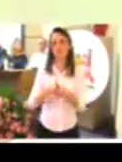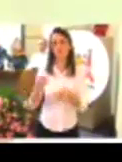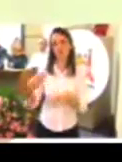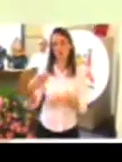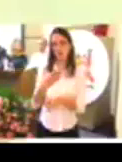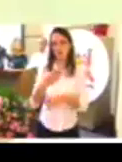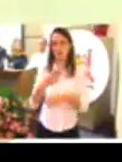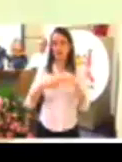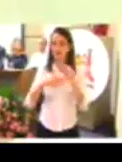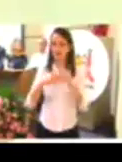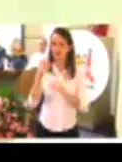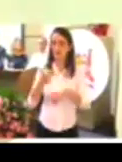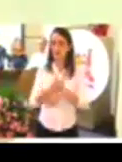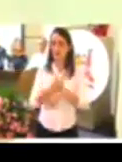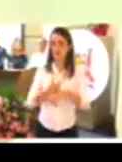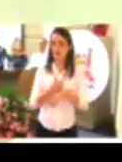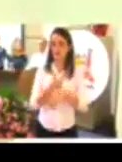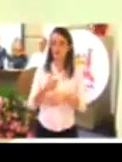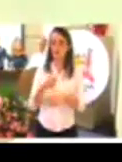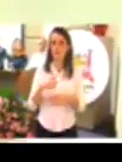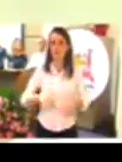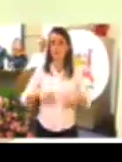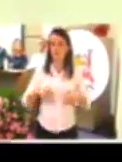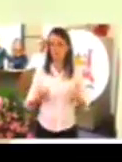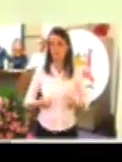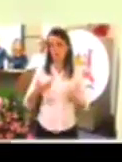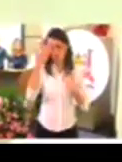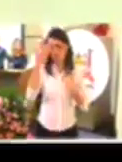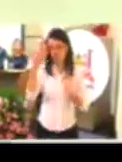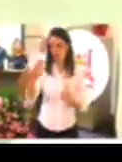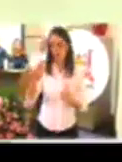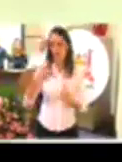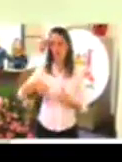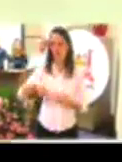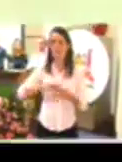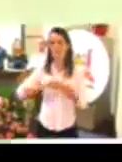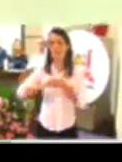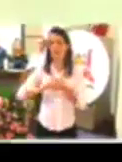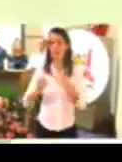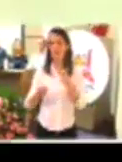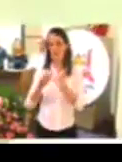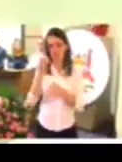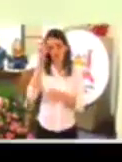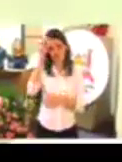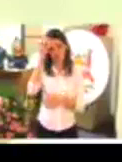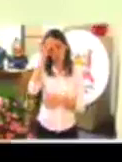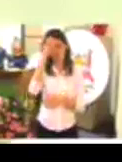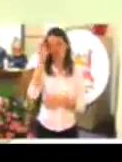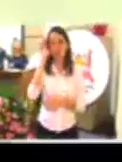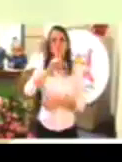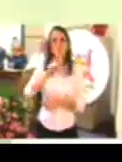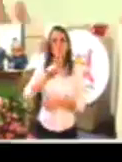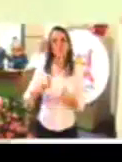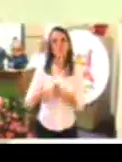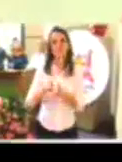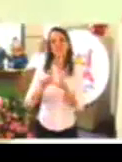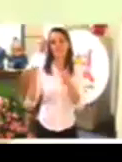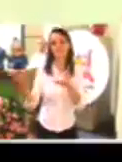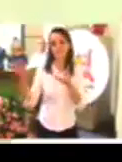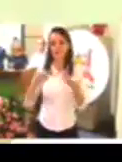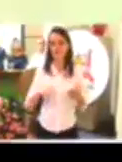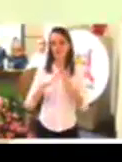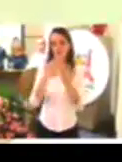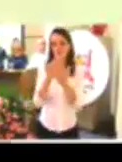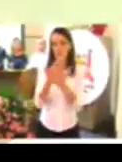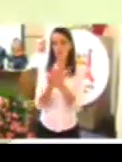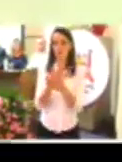de valores humanos. Mais uma vez, obrigada, parabéns Criciúma pela conquista e seja